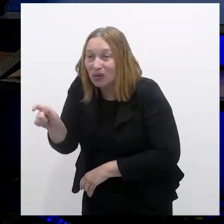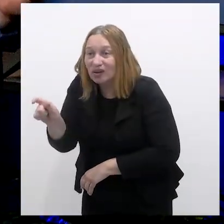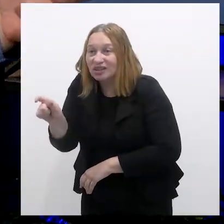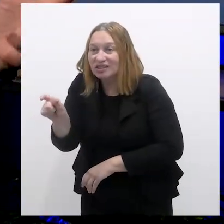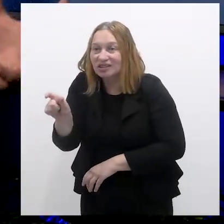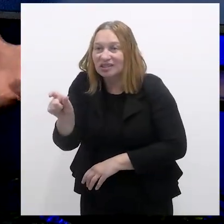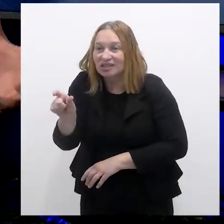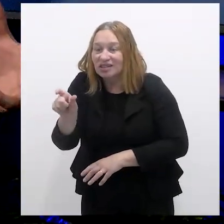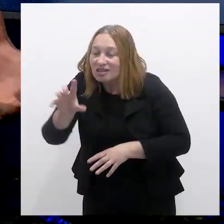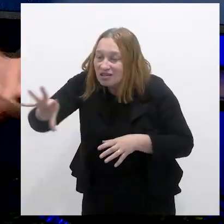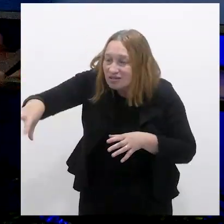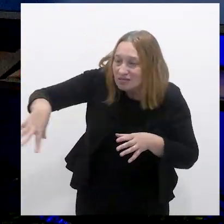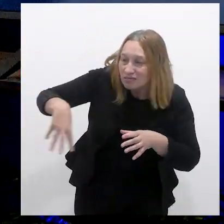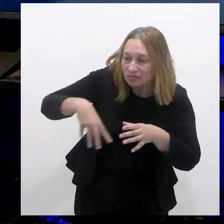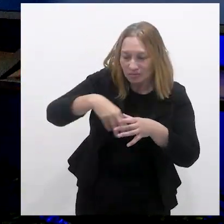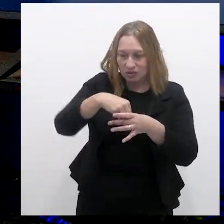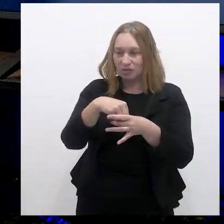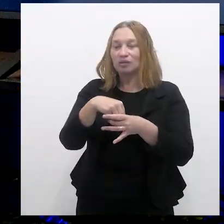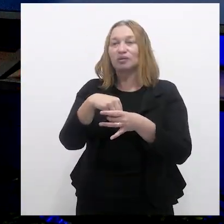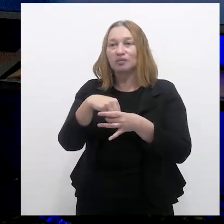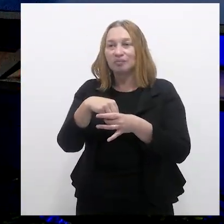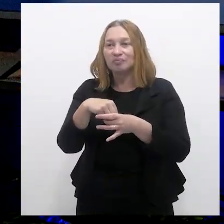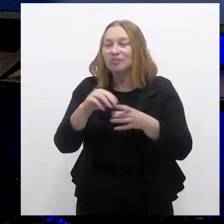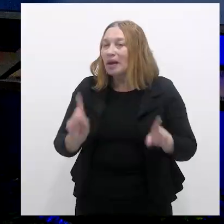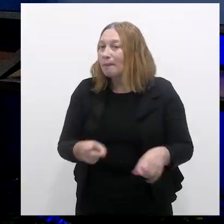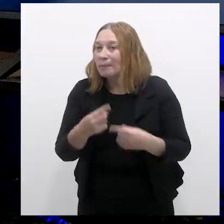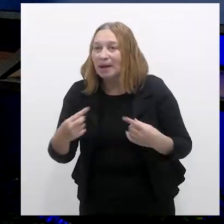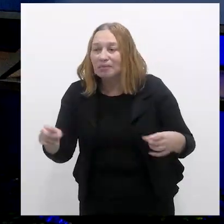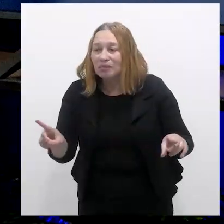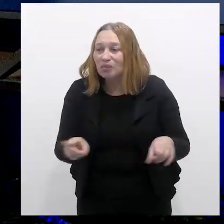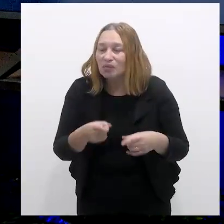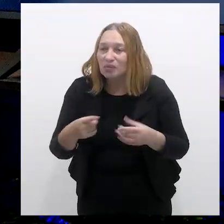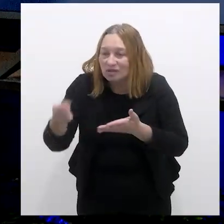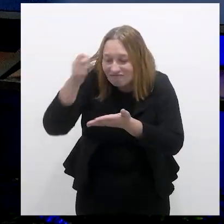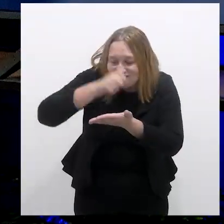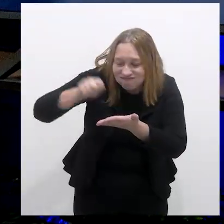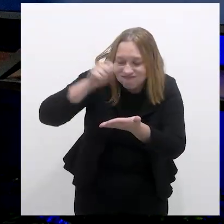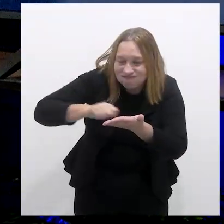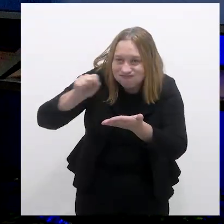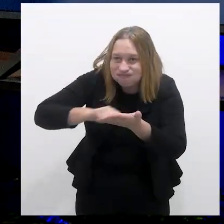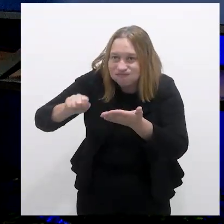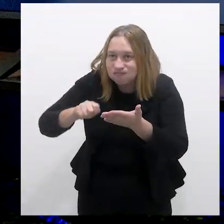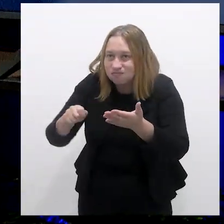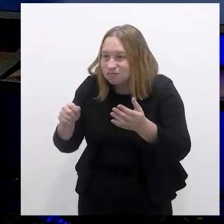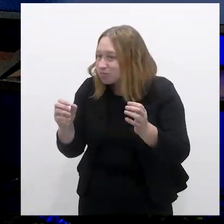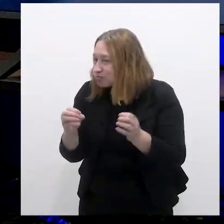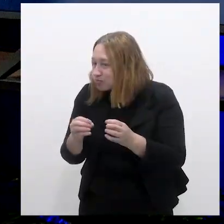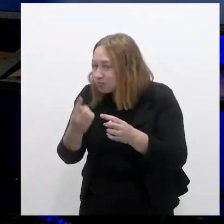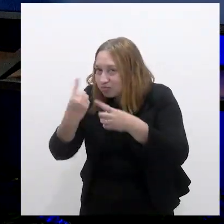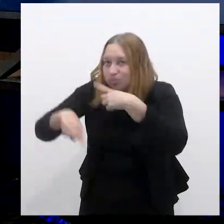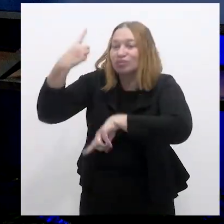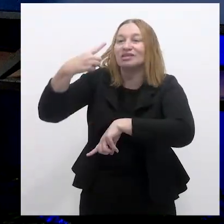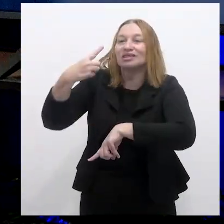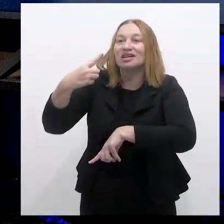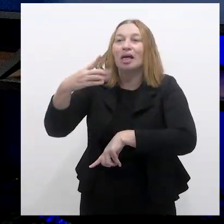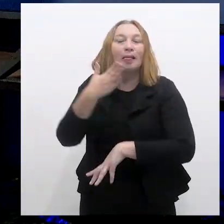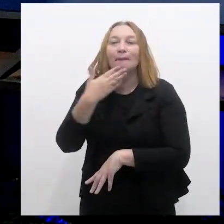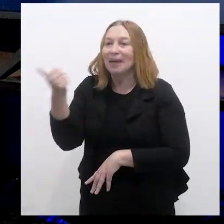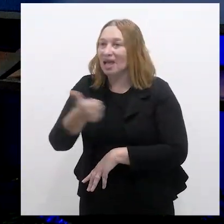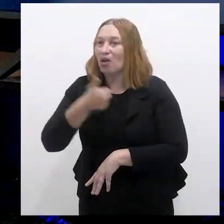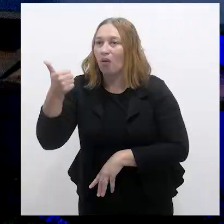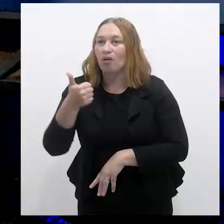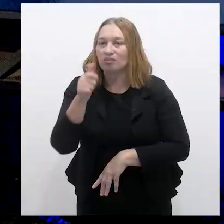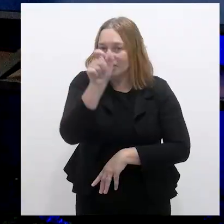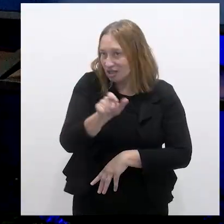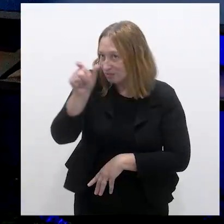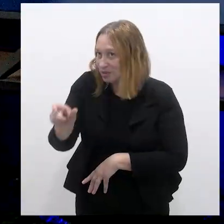dessas pessoas, trazer para a música, trazer para uma composição musical, e isso vai,